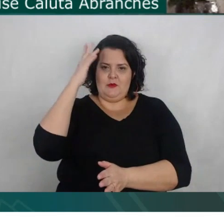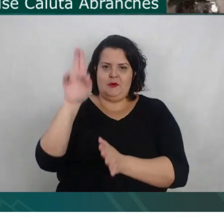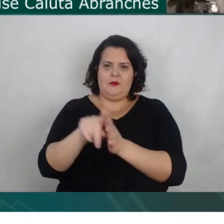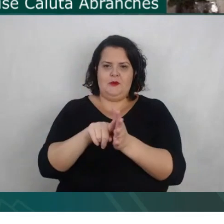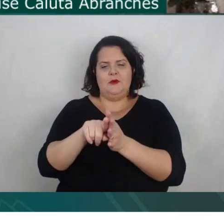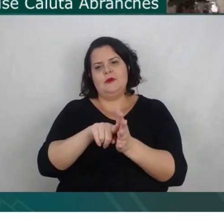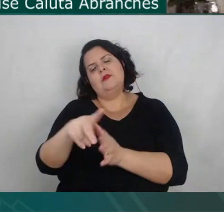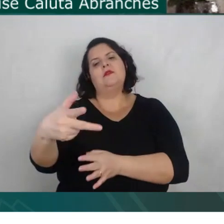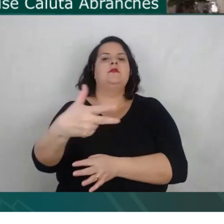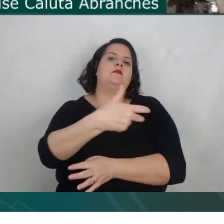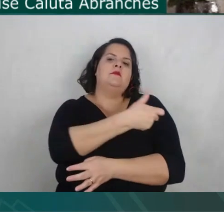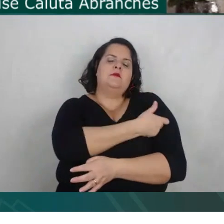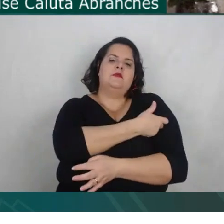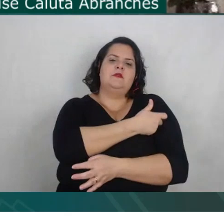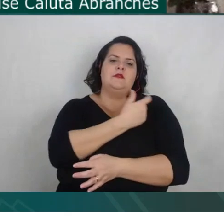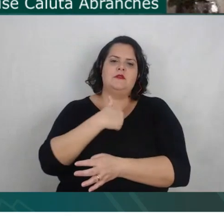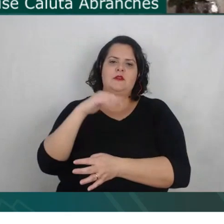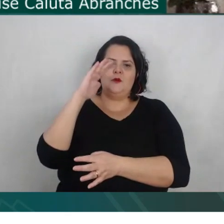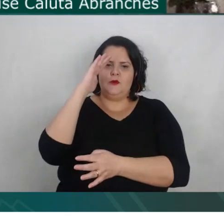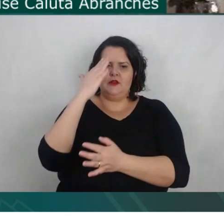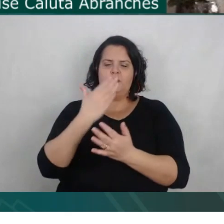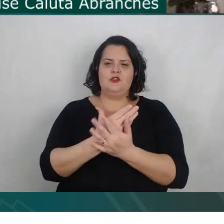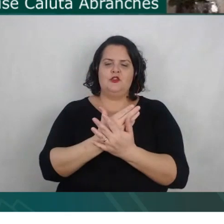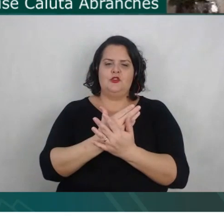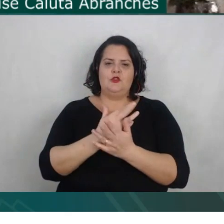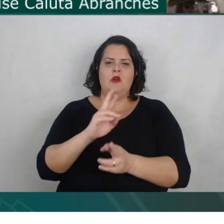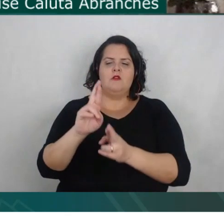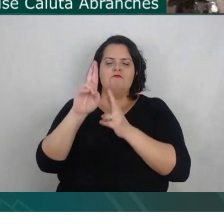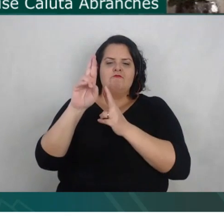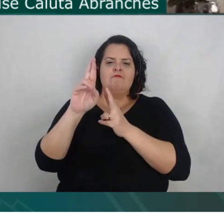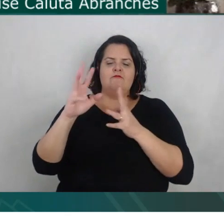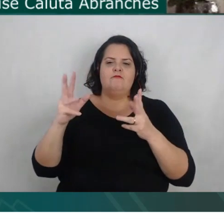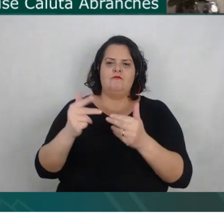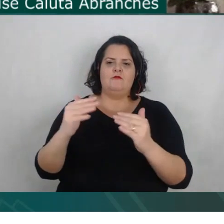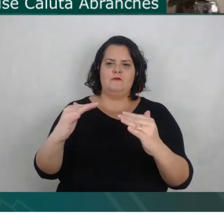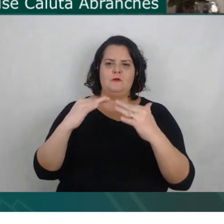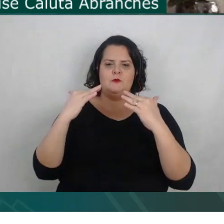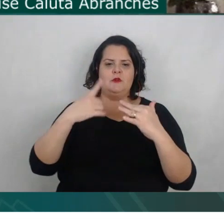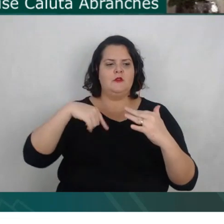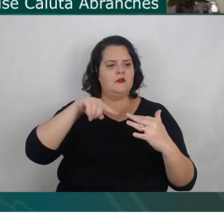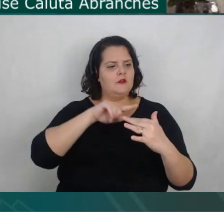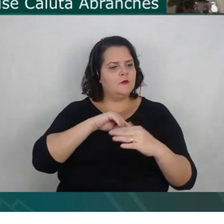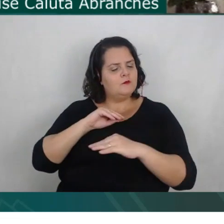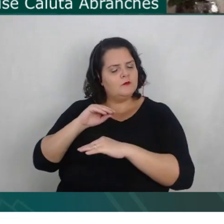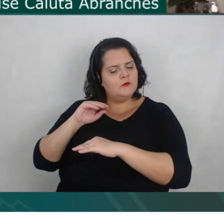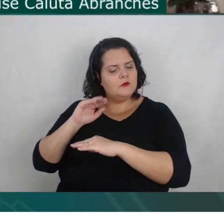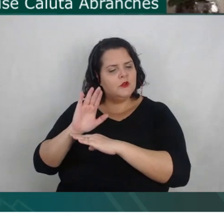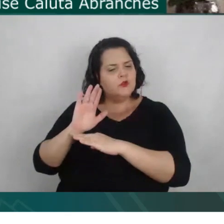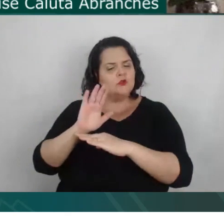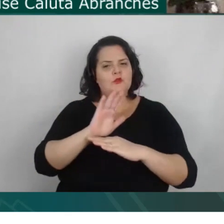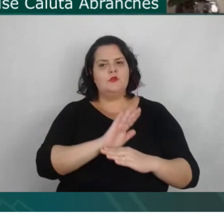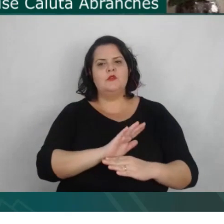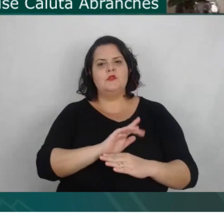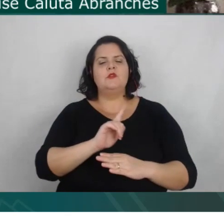que a esperança que você pediu para todos que estão nos vendo é a nossa colaboração com a competência espetacular